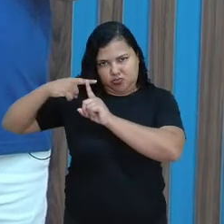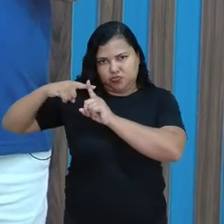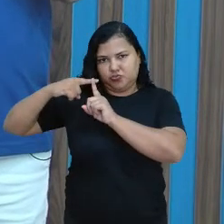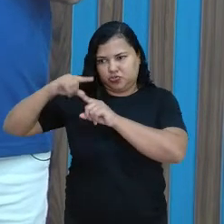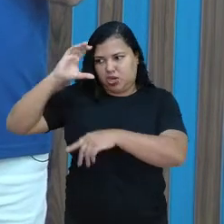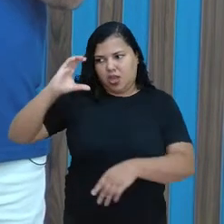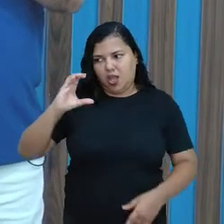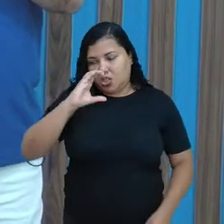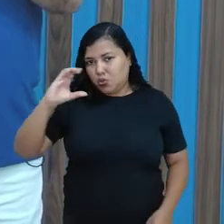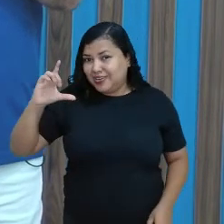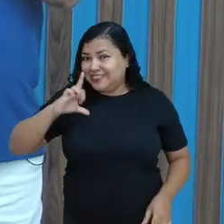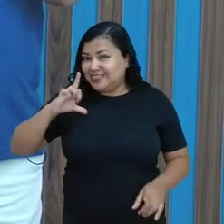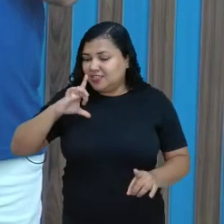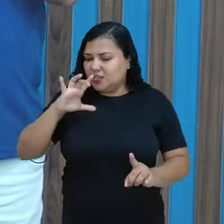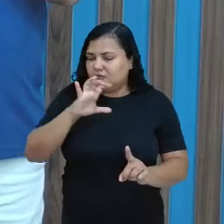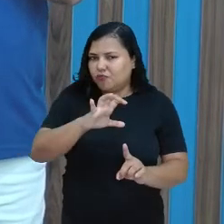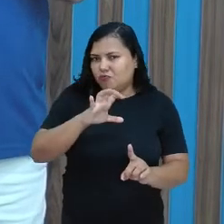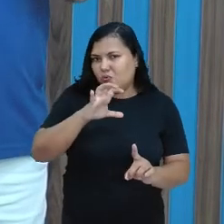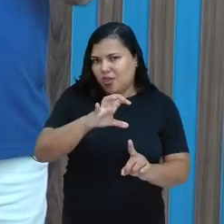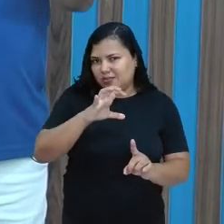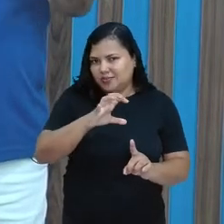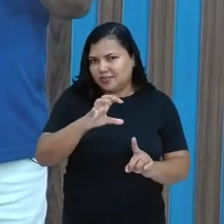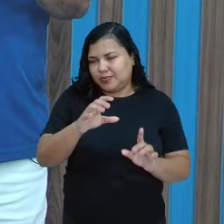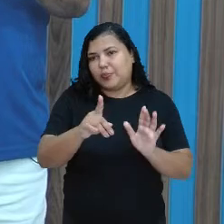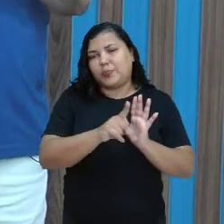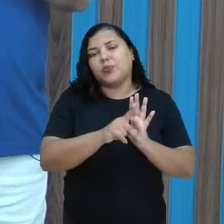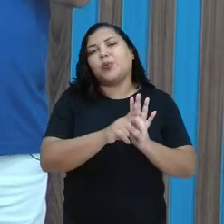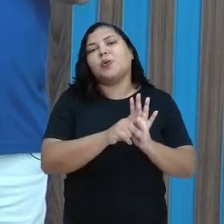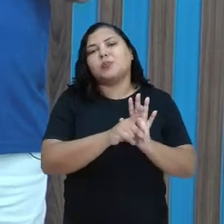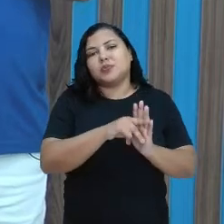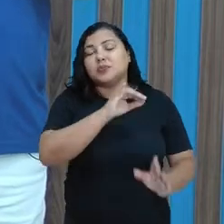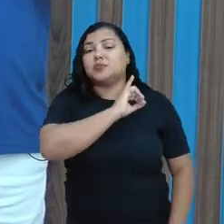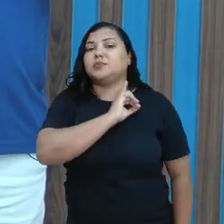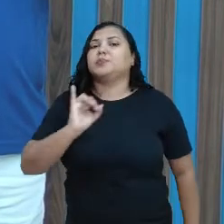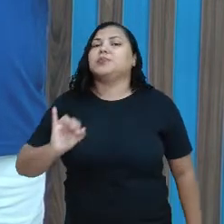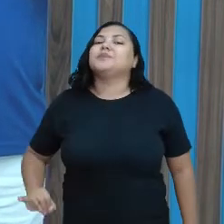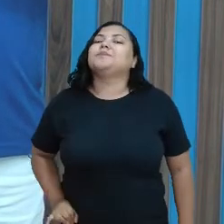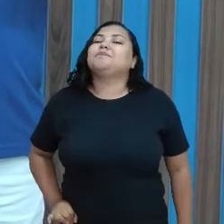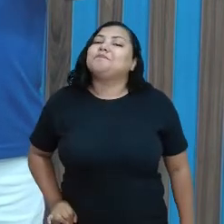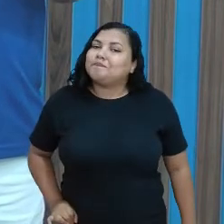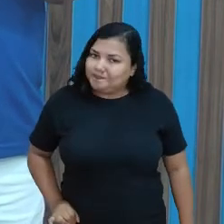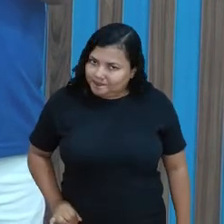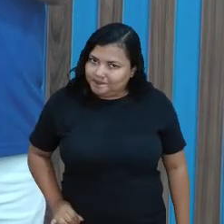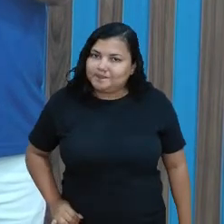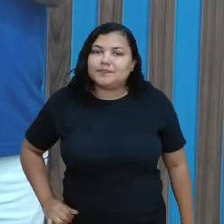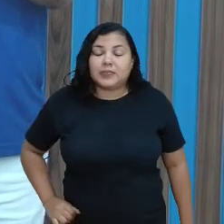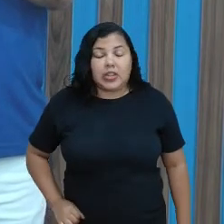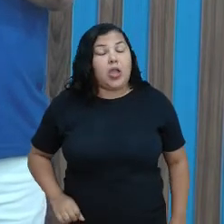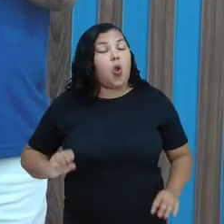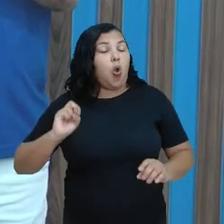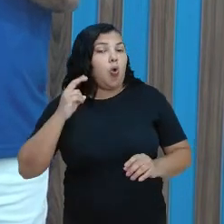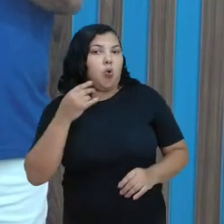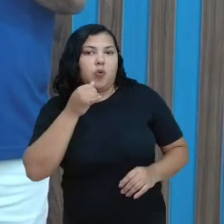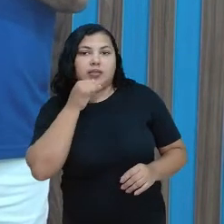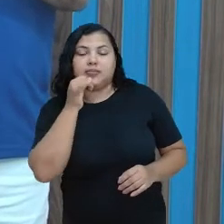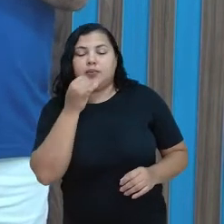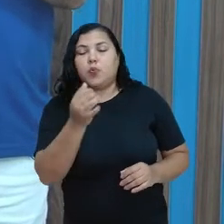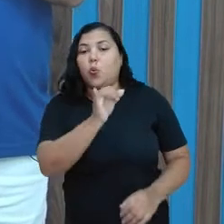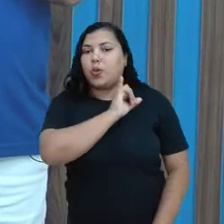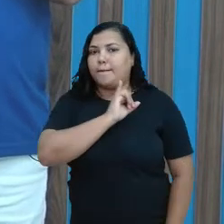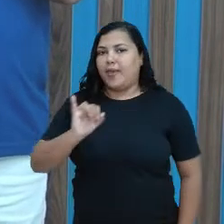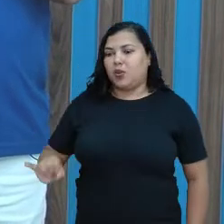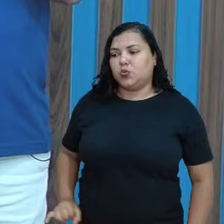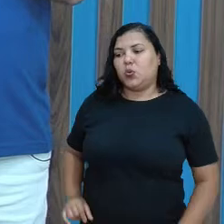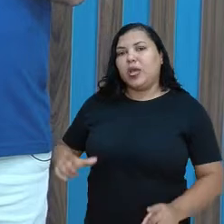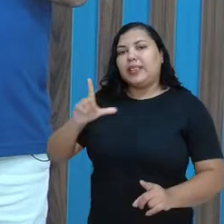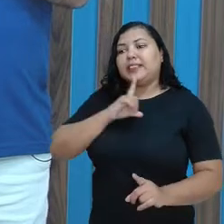de intervenção do imperador ali nas questões de ordem religiosa, ok? Mas